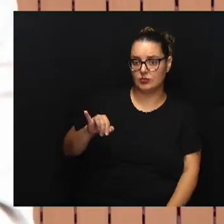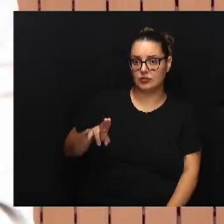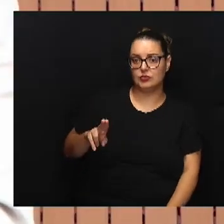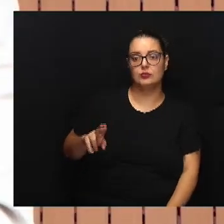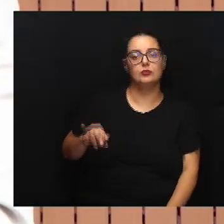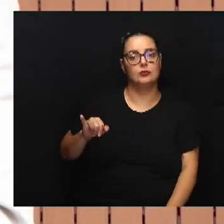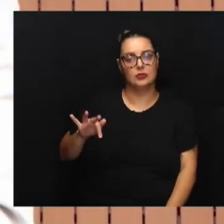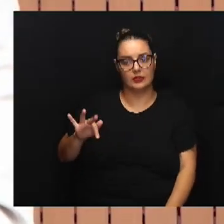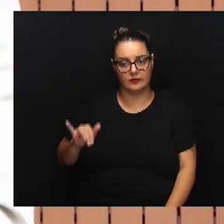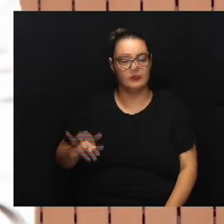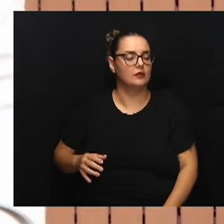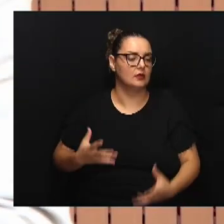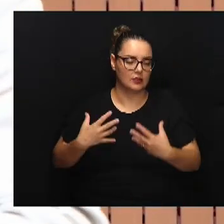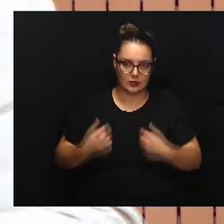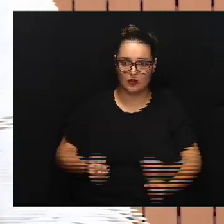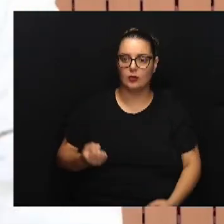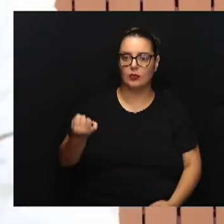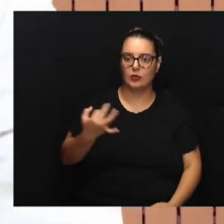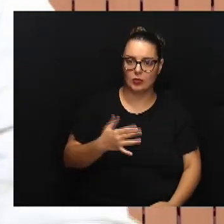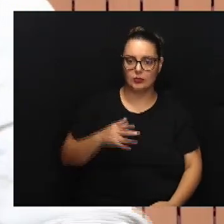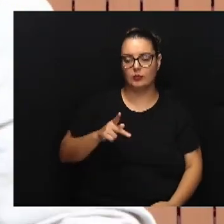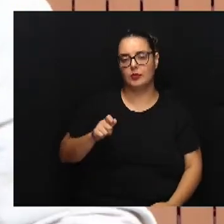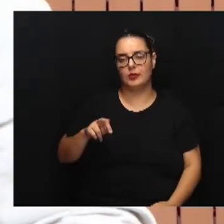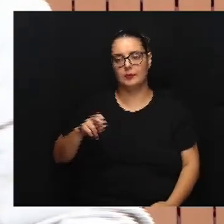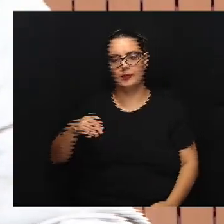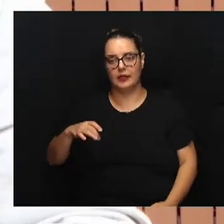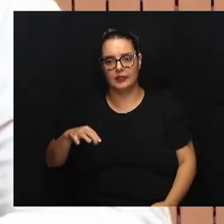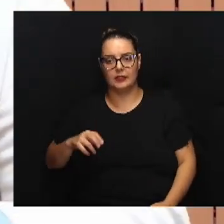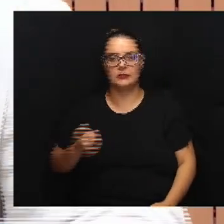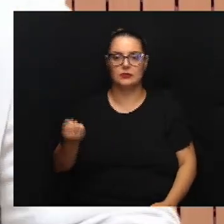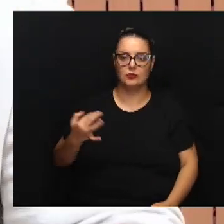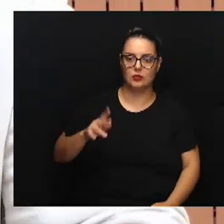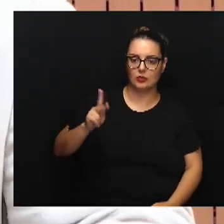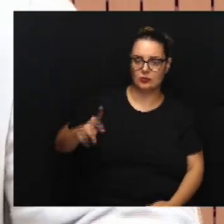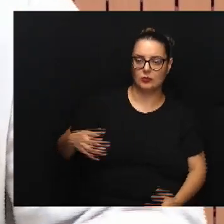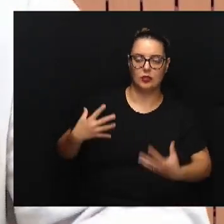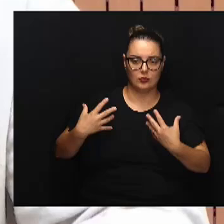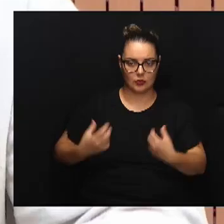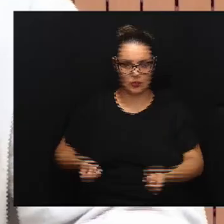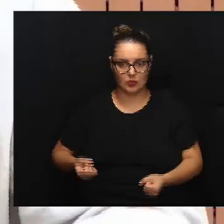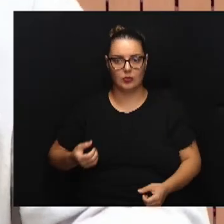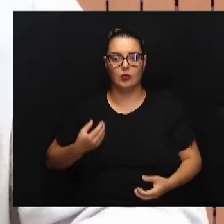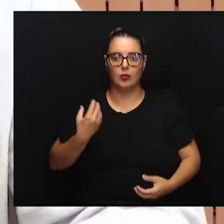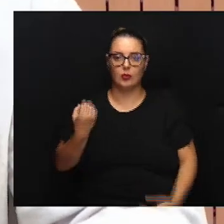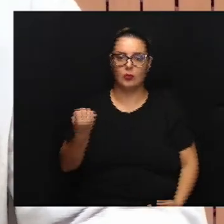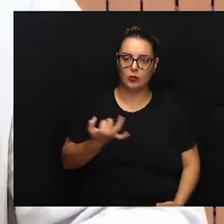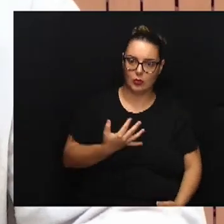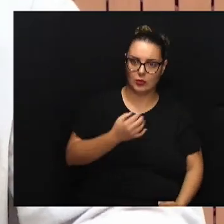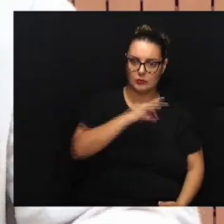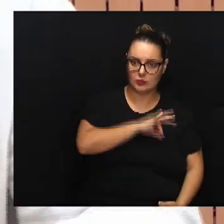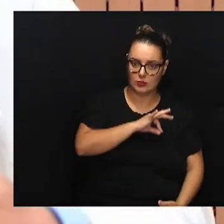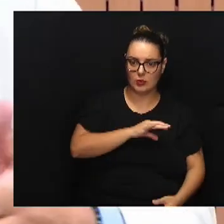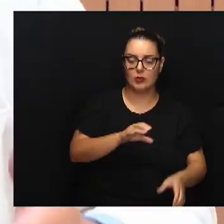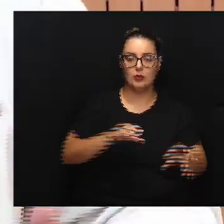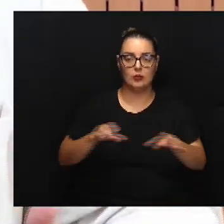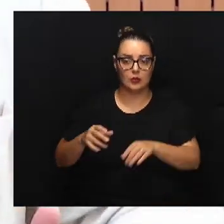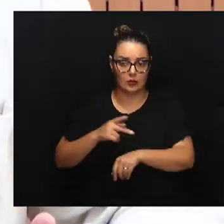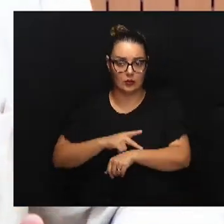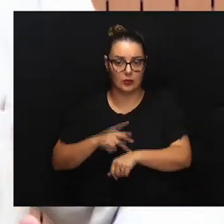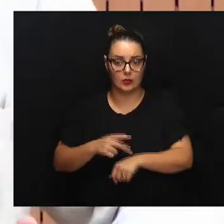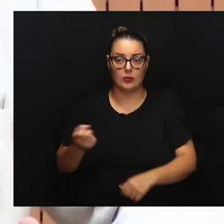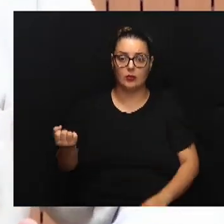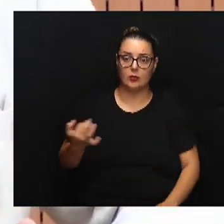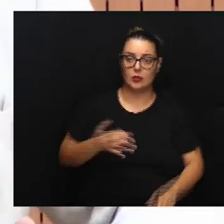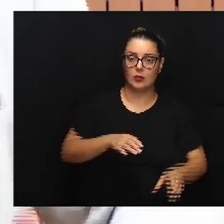que o aluno recebe de auxílio permanência, quanto que o professor recebe, quanto que o coordenador recebe, coordenador pedagógico, quanto